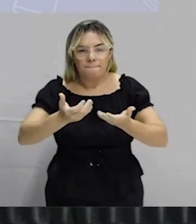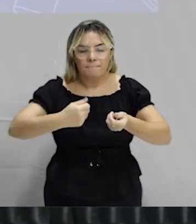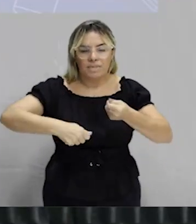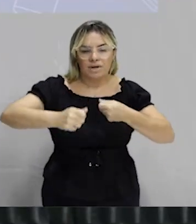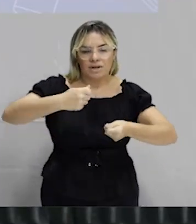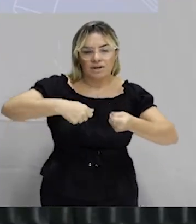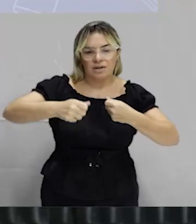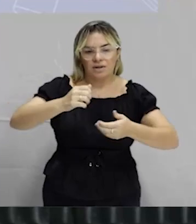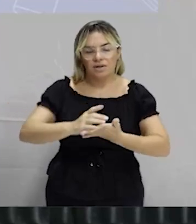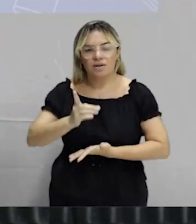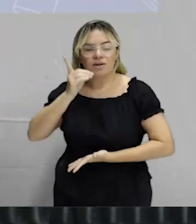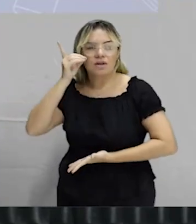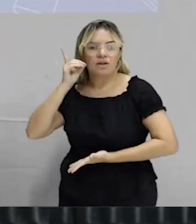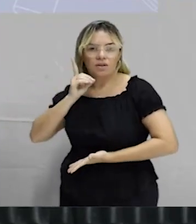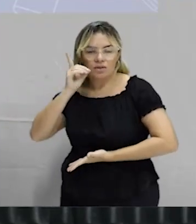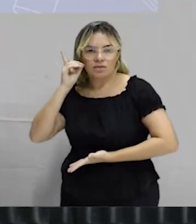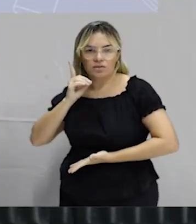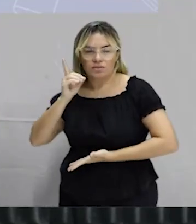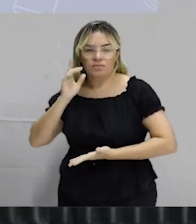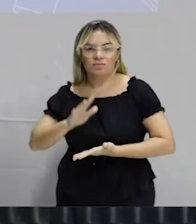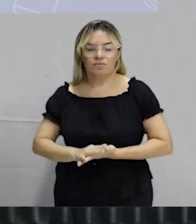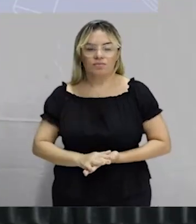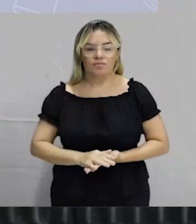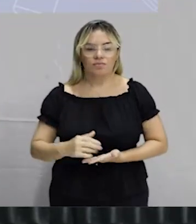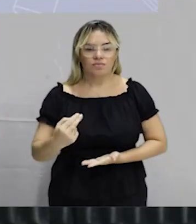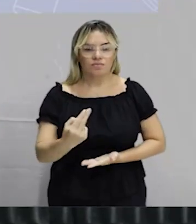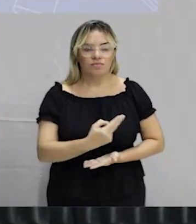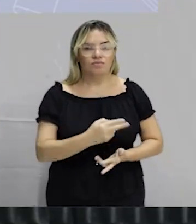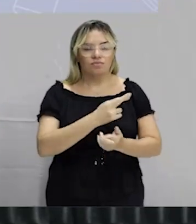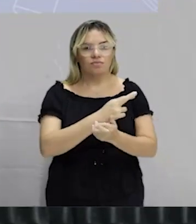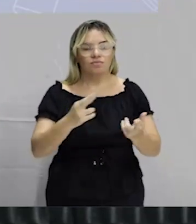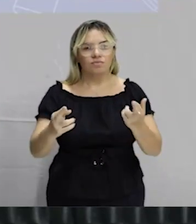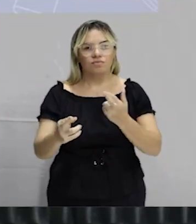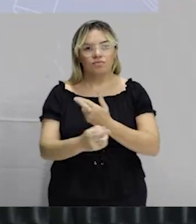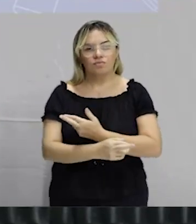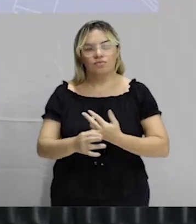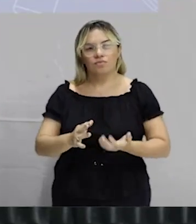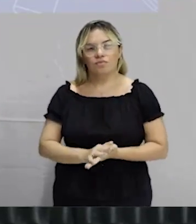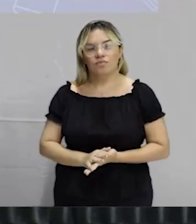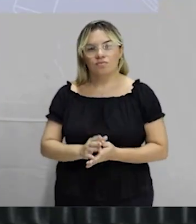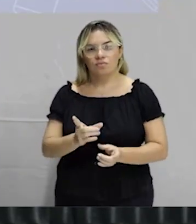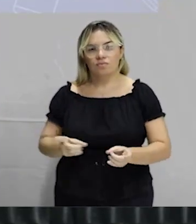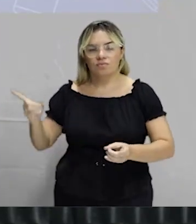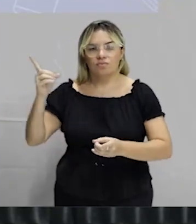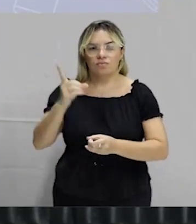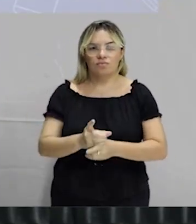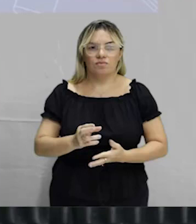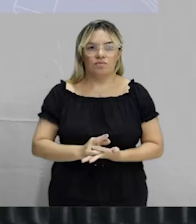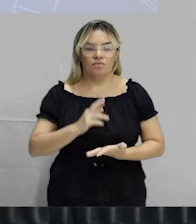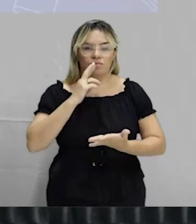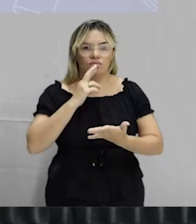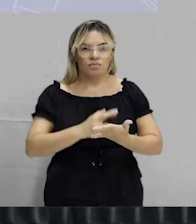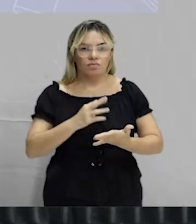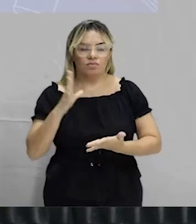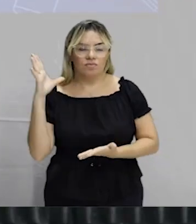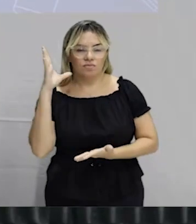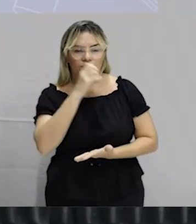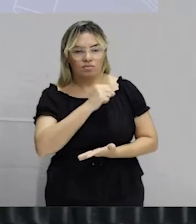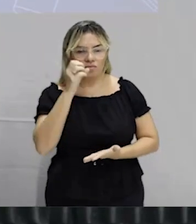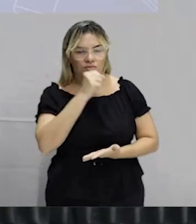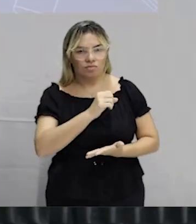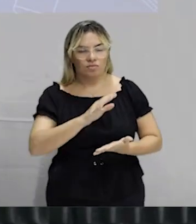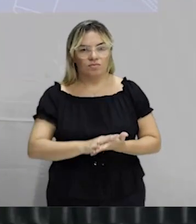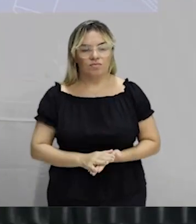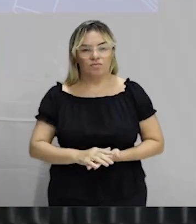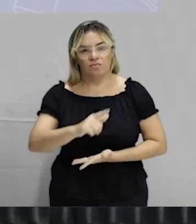Porque quando se fala do New Deal, está se falando da solução imediata encontrada